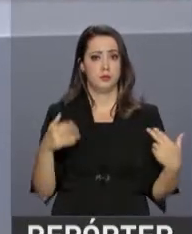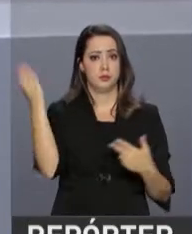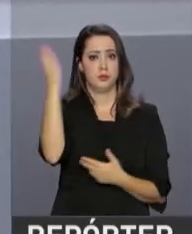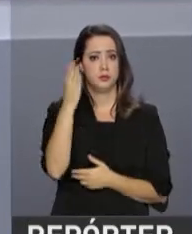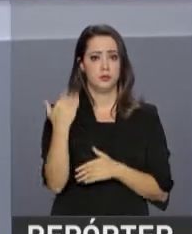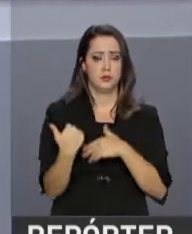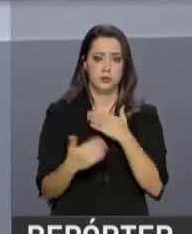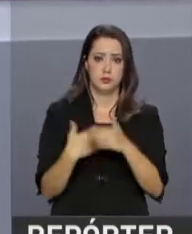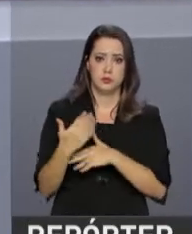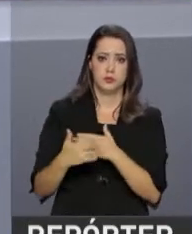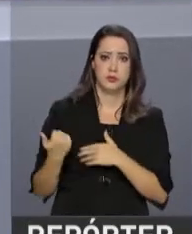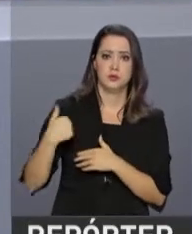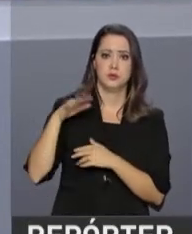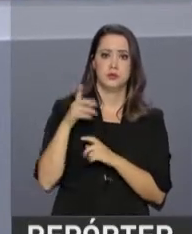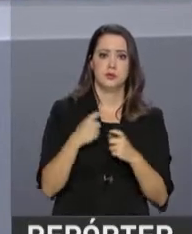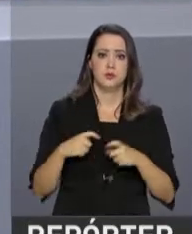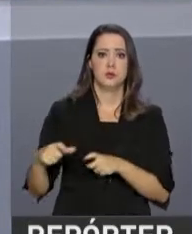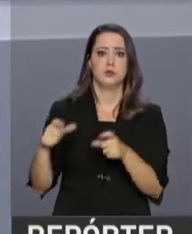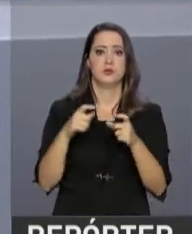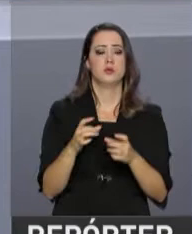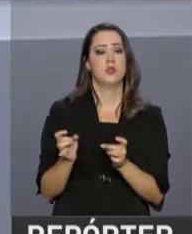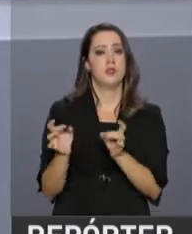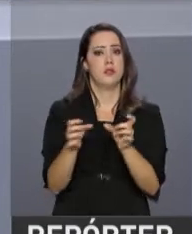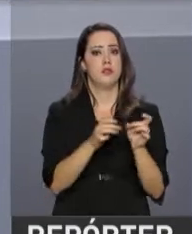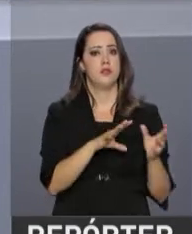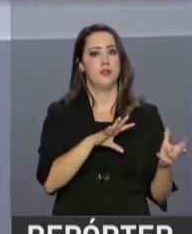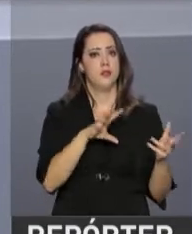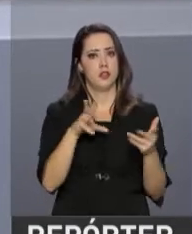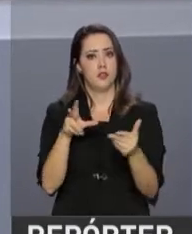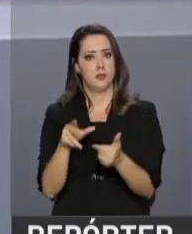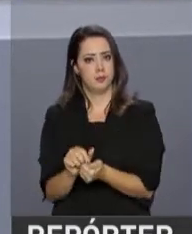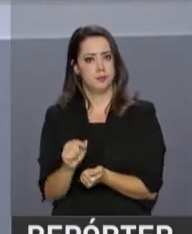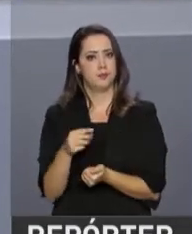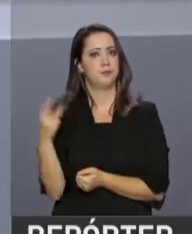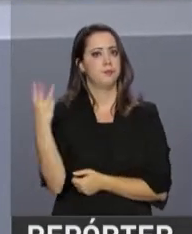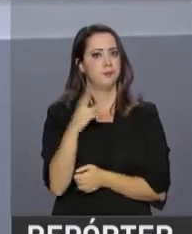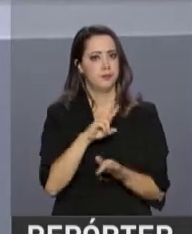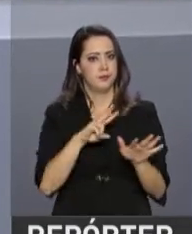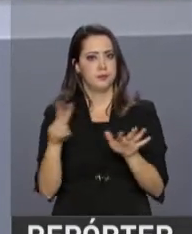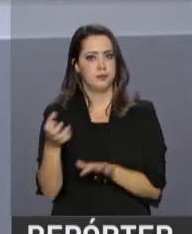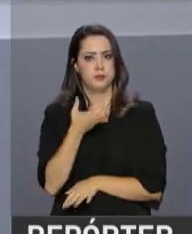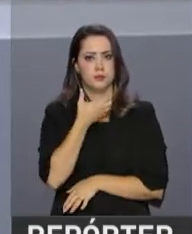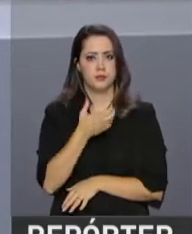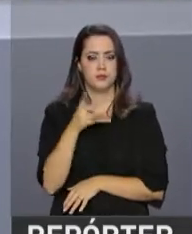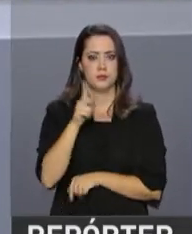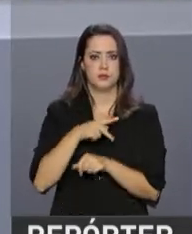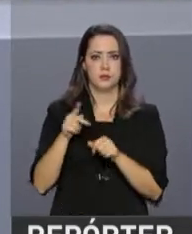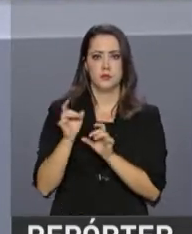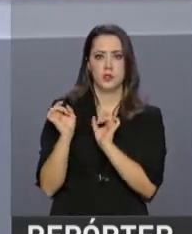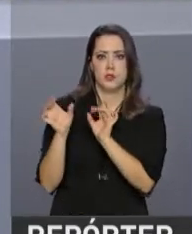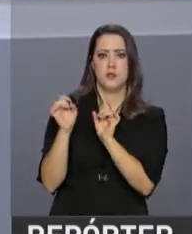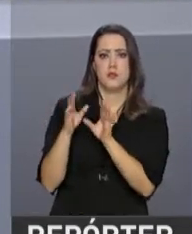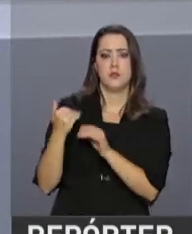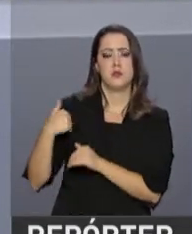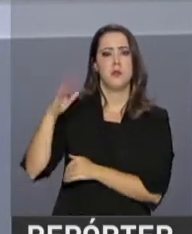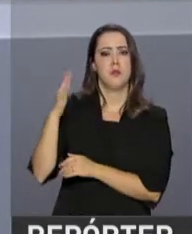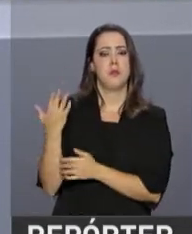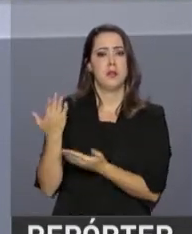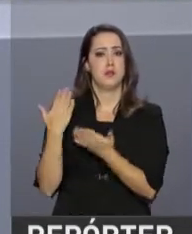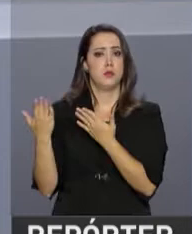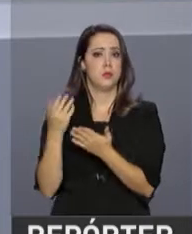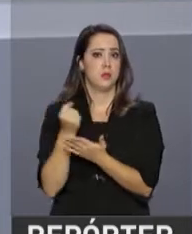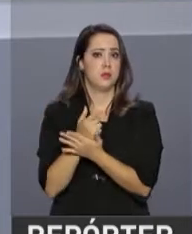seguem ganhando cada vez mais espaço no mercado externo na terceira semana de dezembro o país exportou mais do que